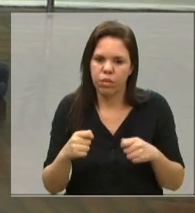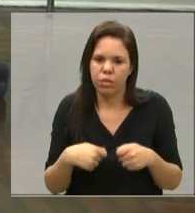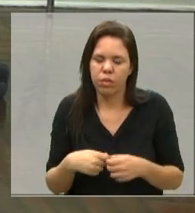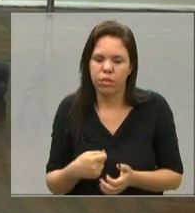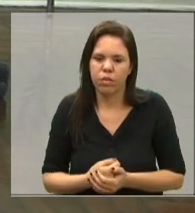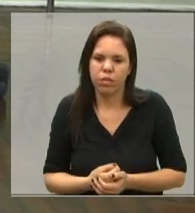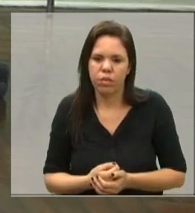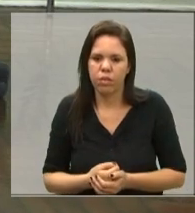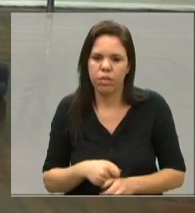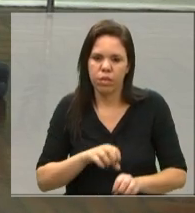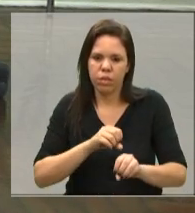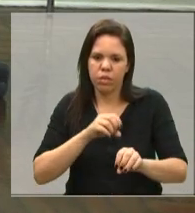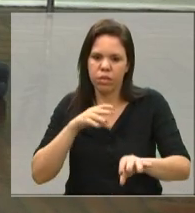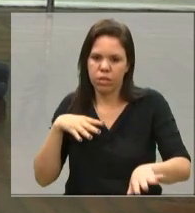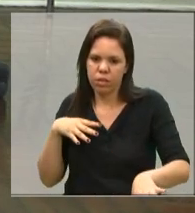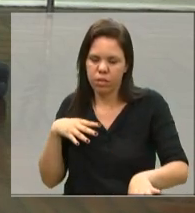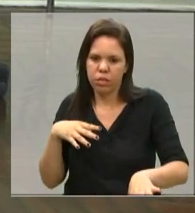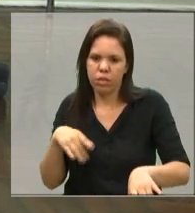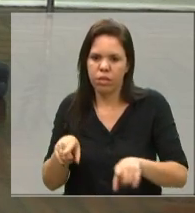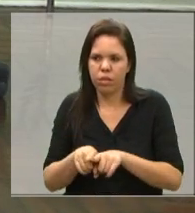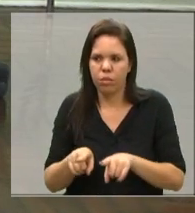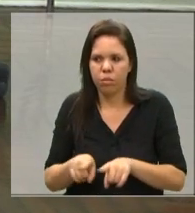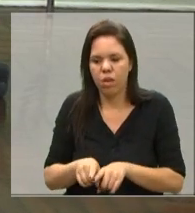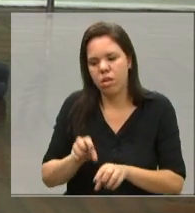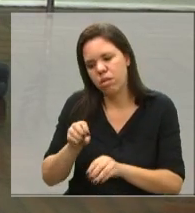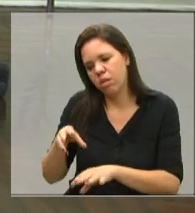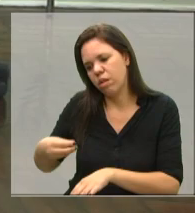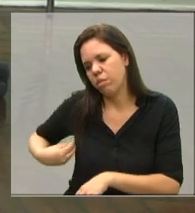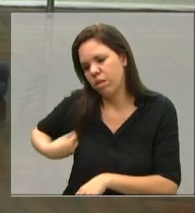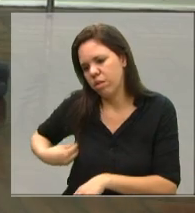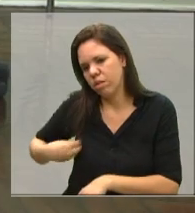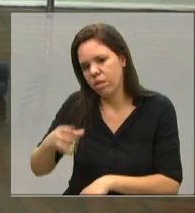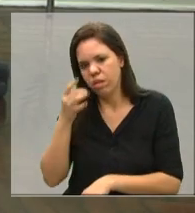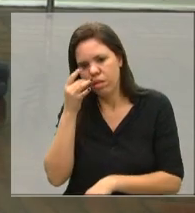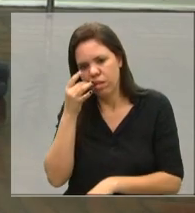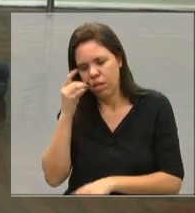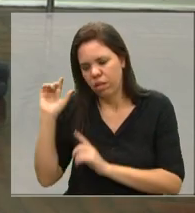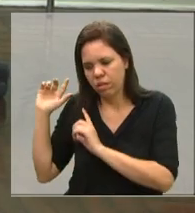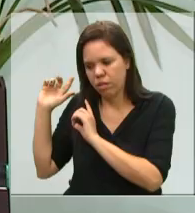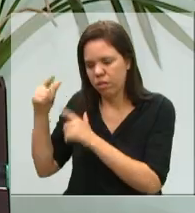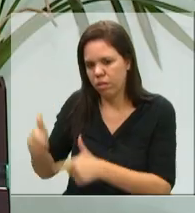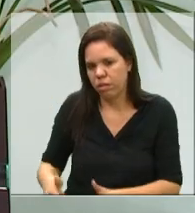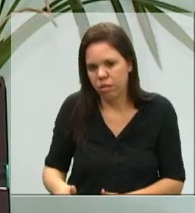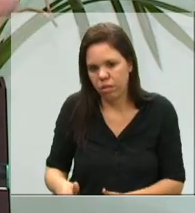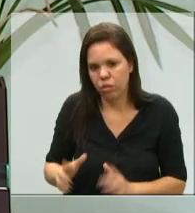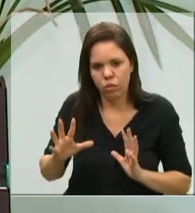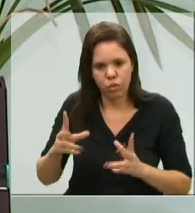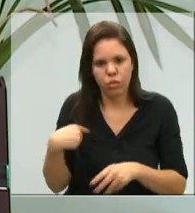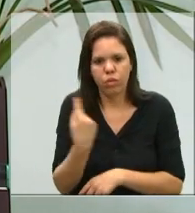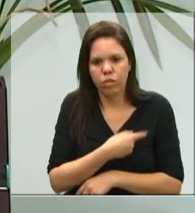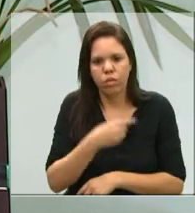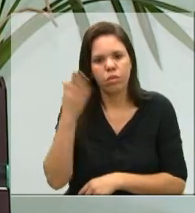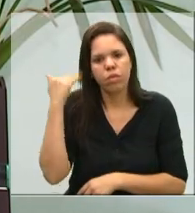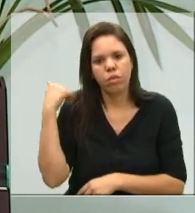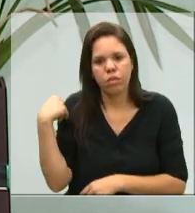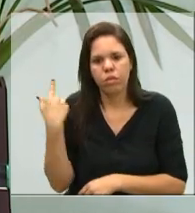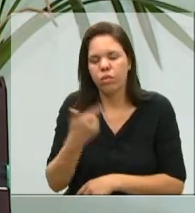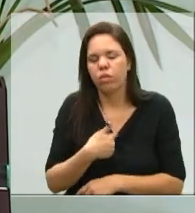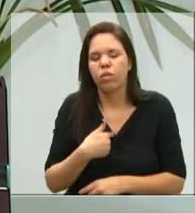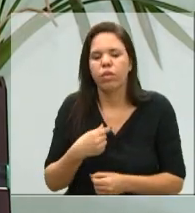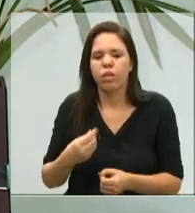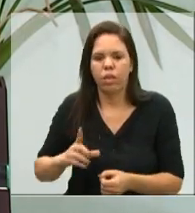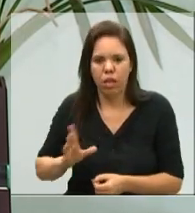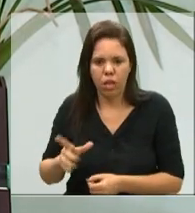olhando para a educação à distância e para o ensino presencial, que é muito mais tradicional, todos nós vemos do ensino presencial